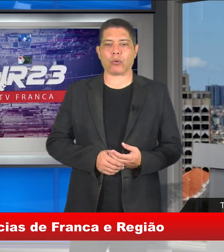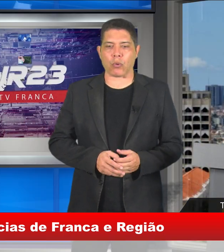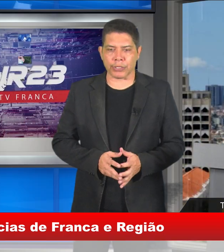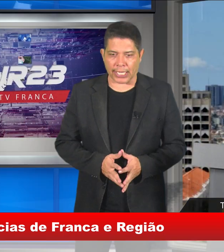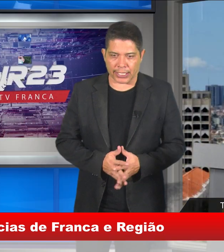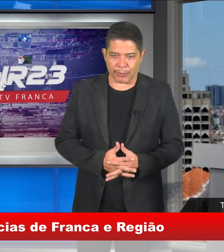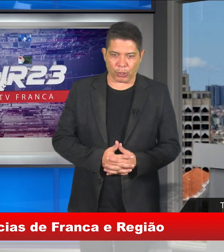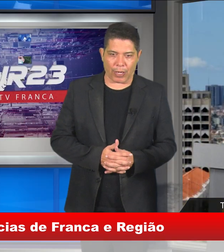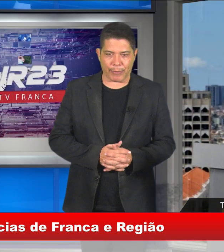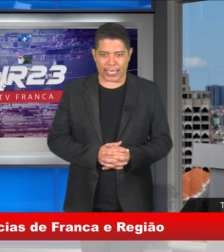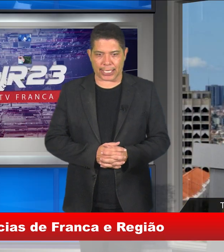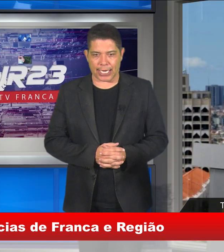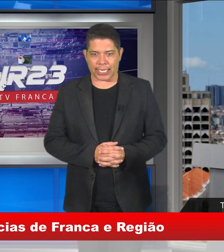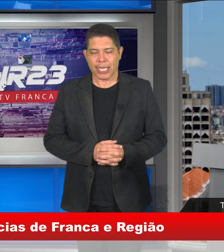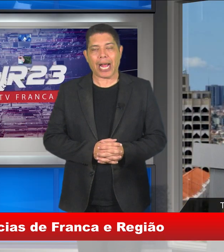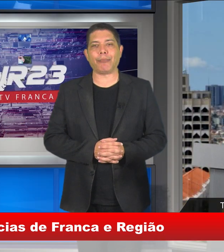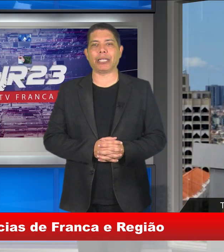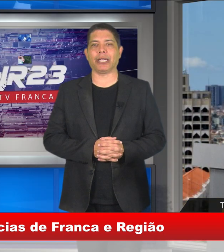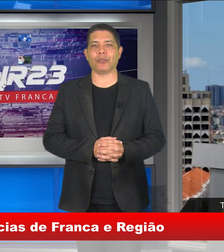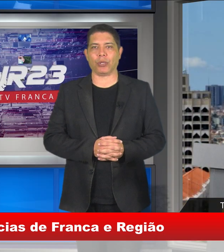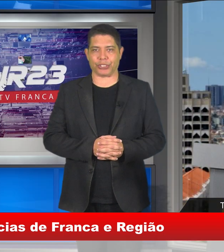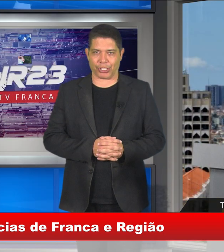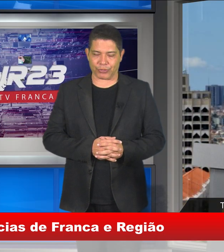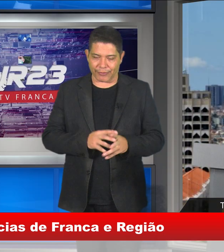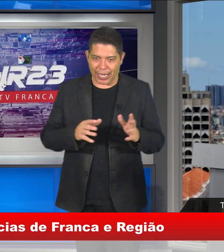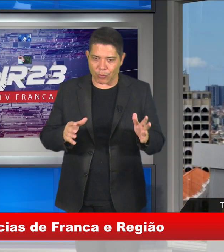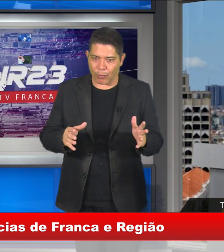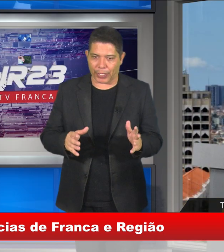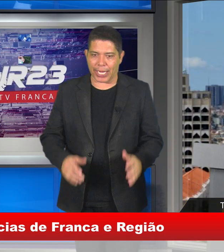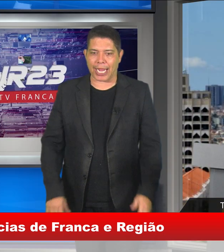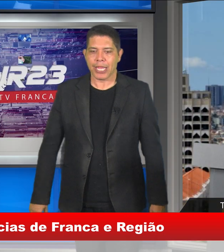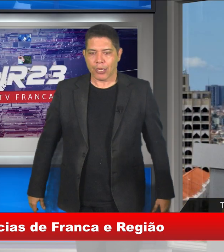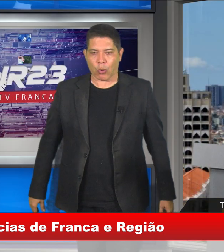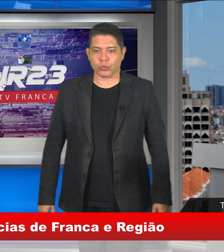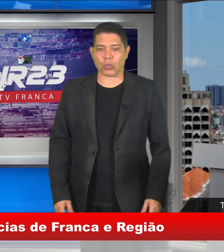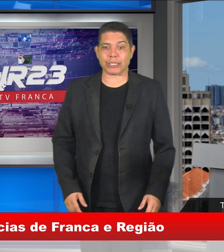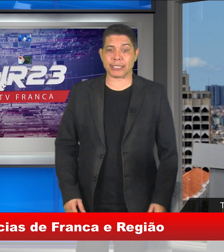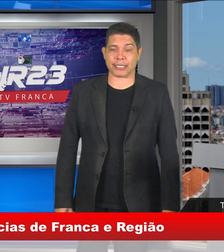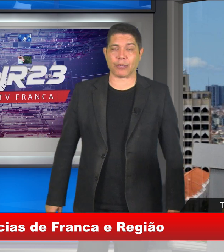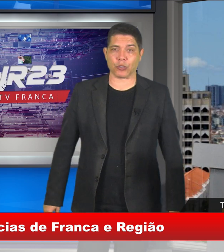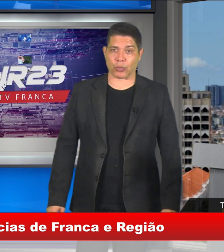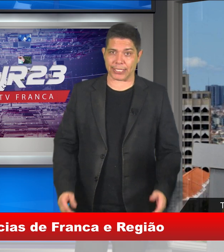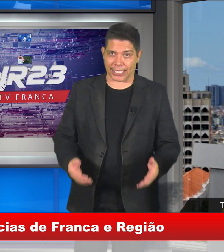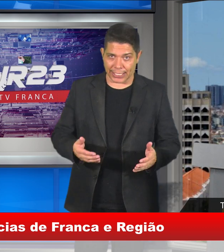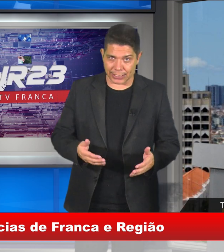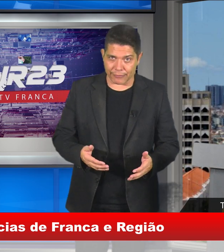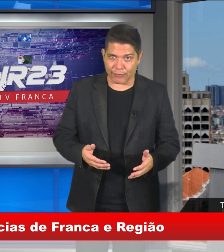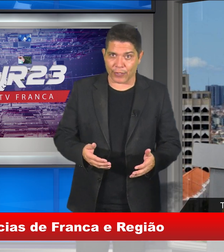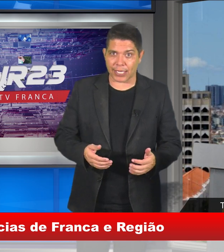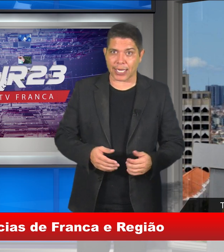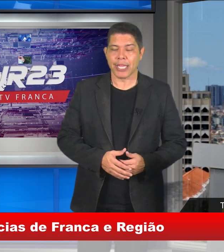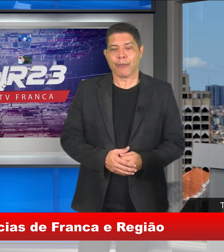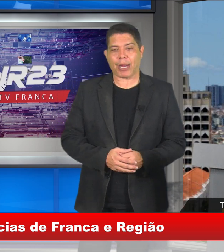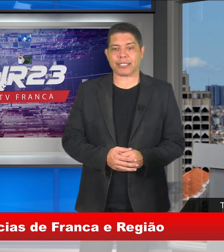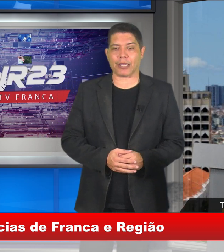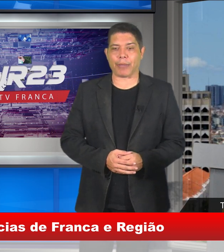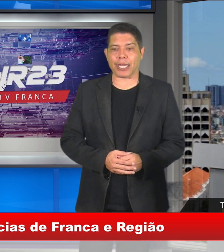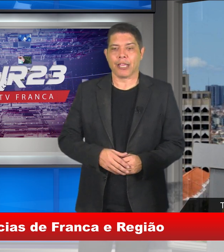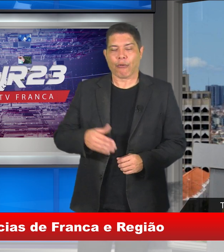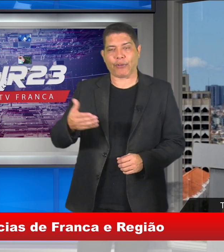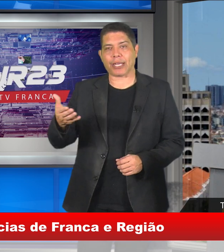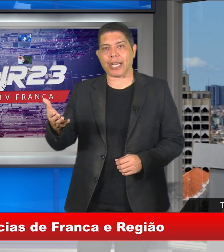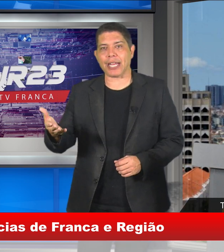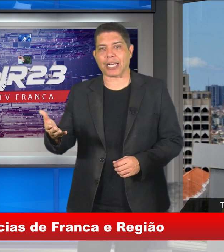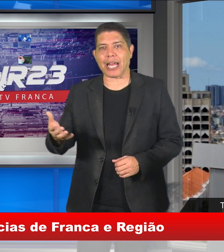o duelo contra a equipe do América amanhã no Lanchão. Você vai acompanhar com todas as emoções aqui na TV Franca, mas